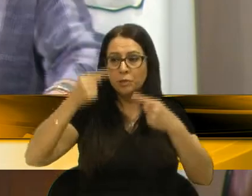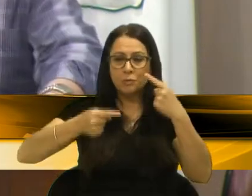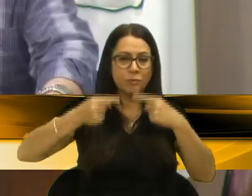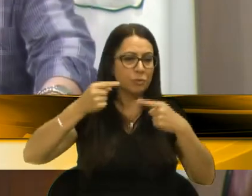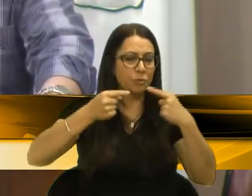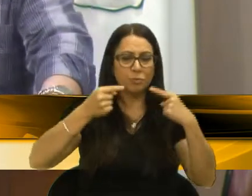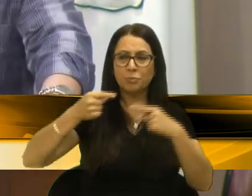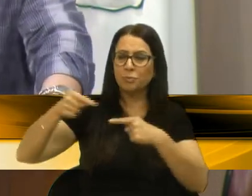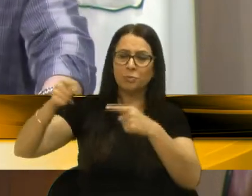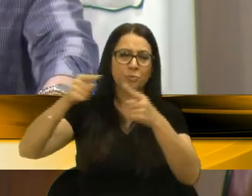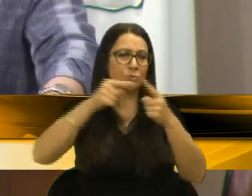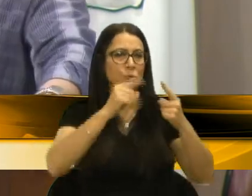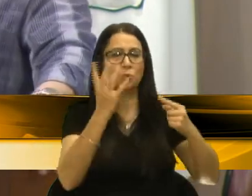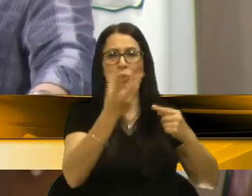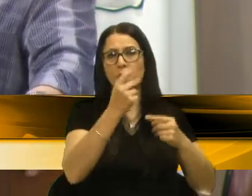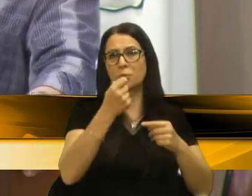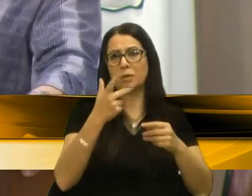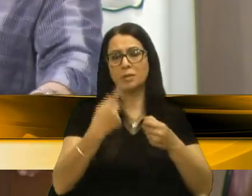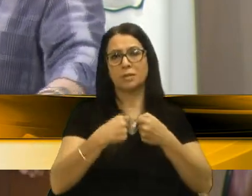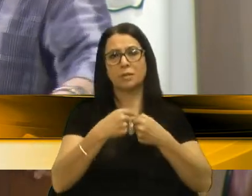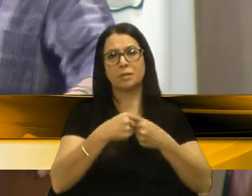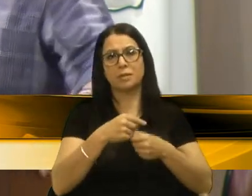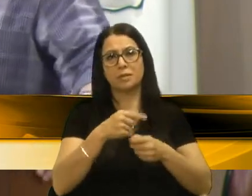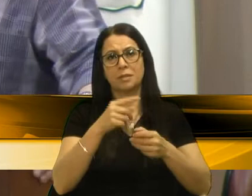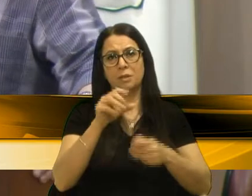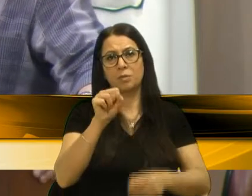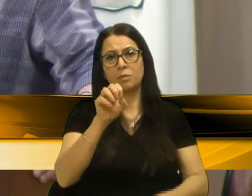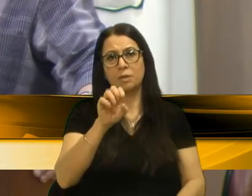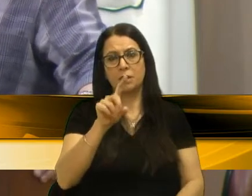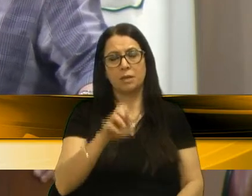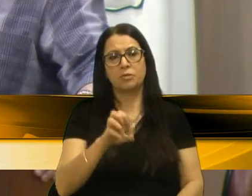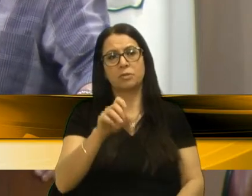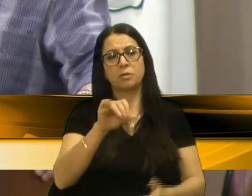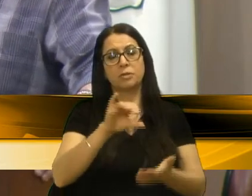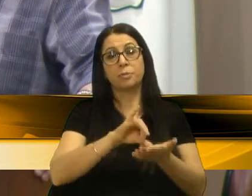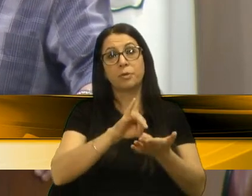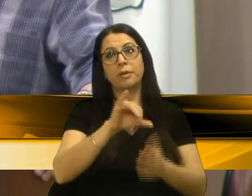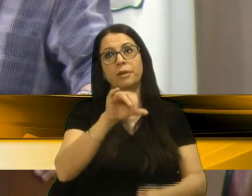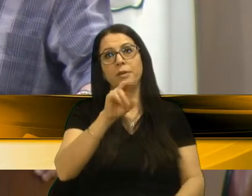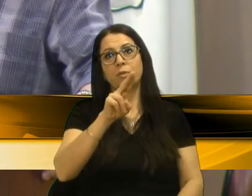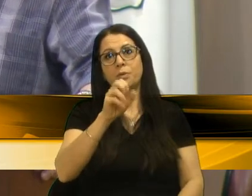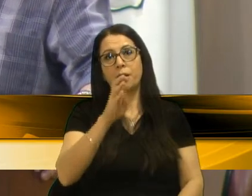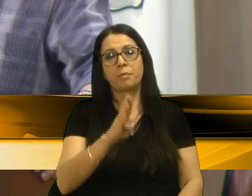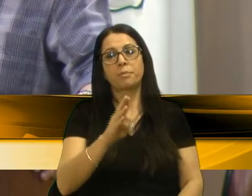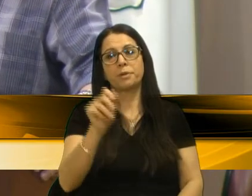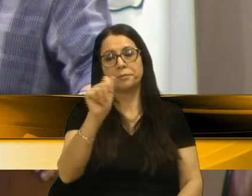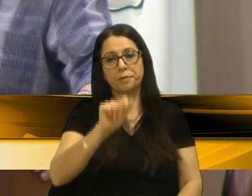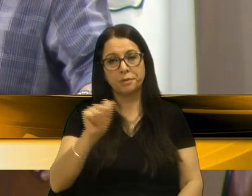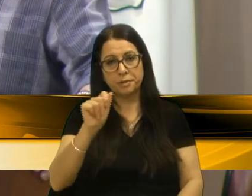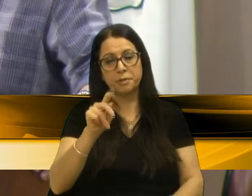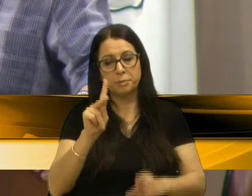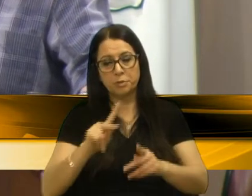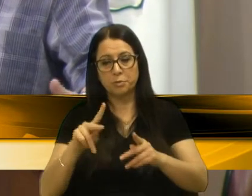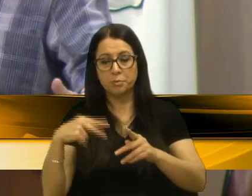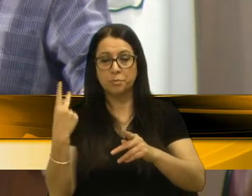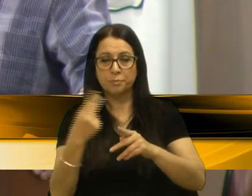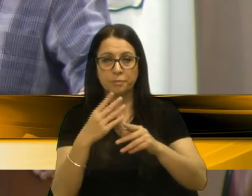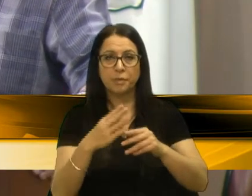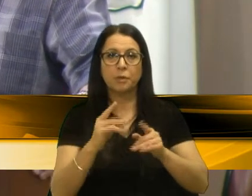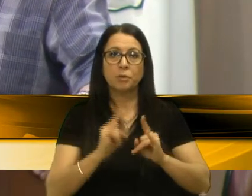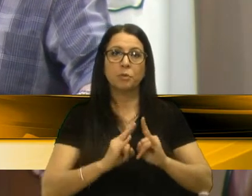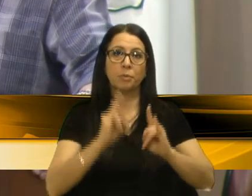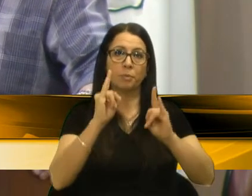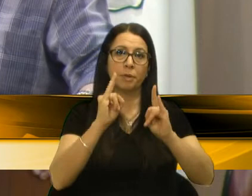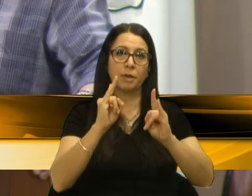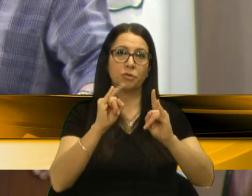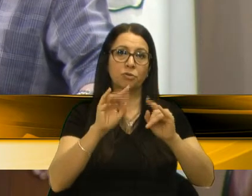cidade, né? Com a sede da UAB, com as associações de moradores, com o prédio de